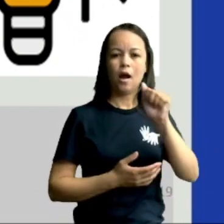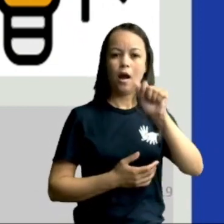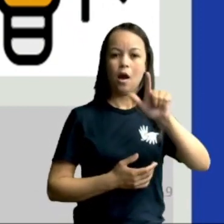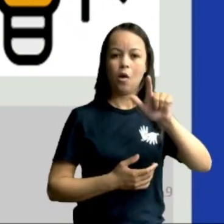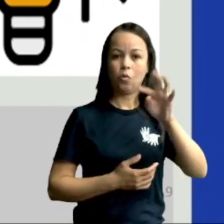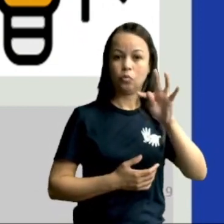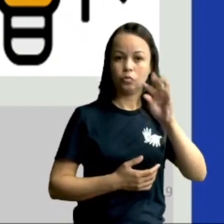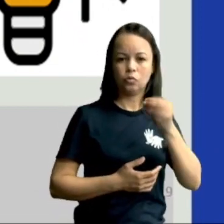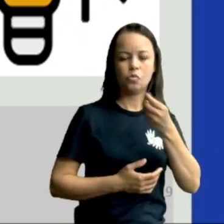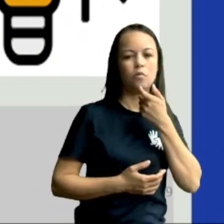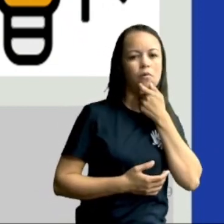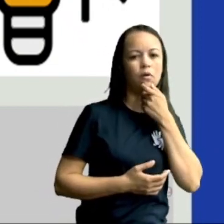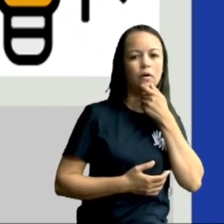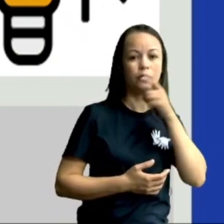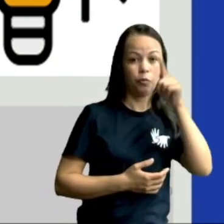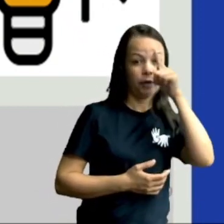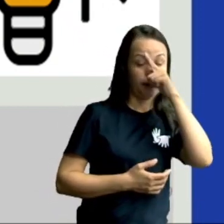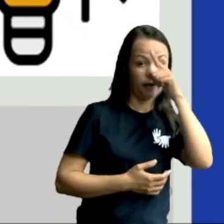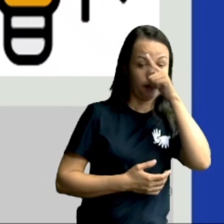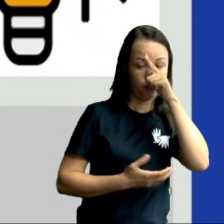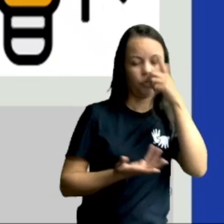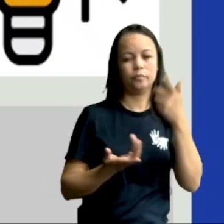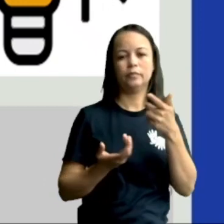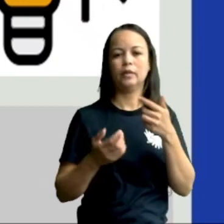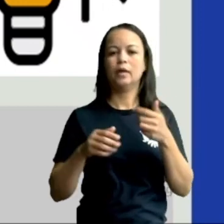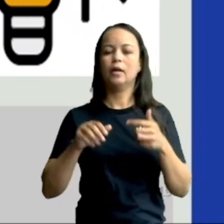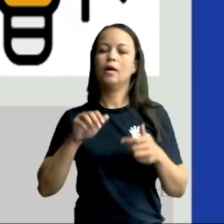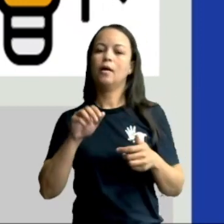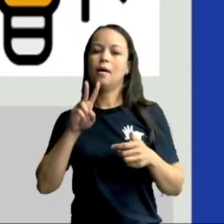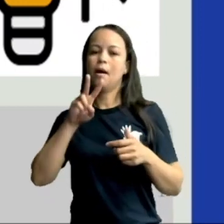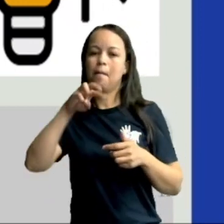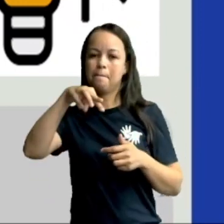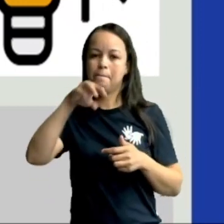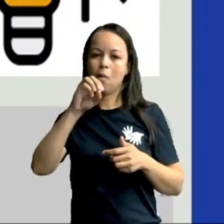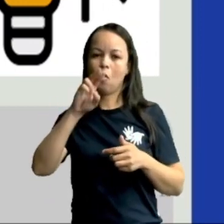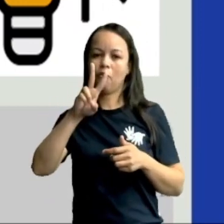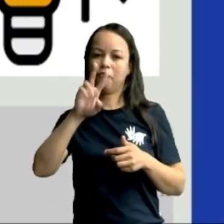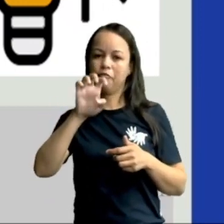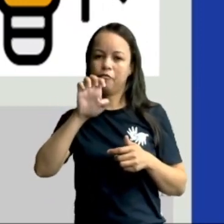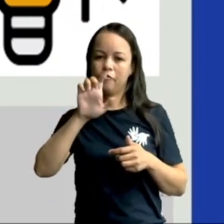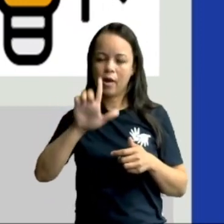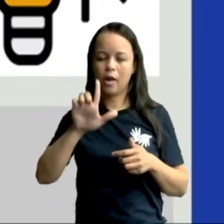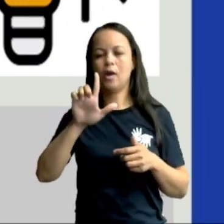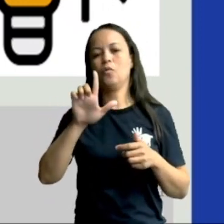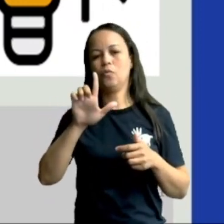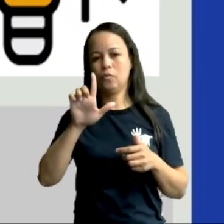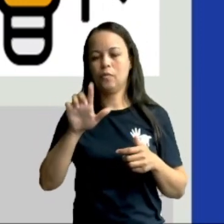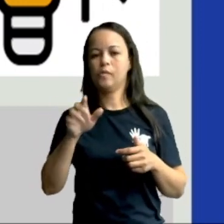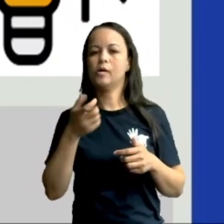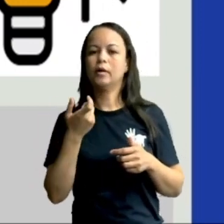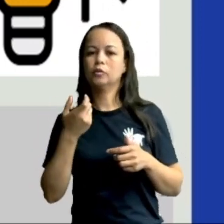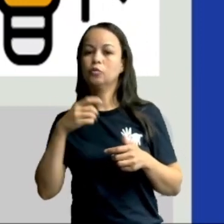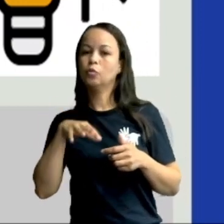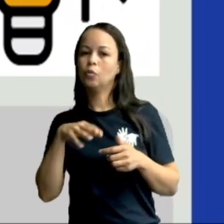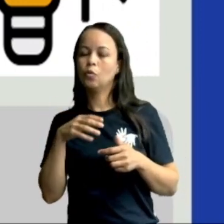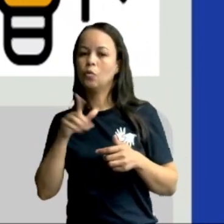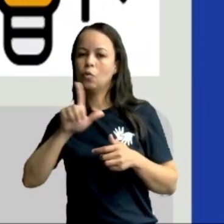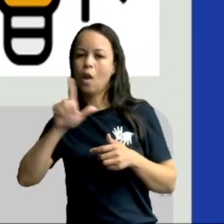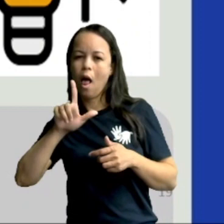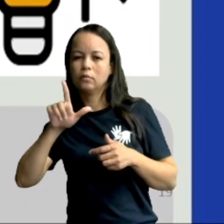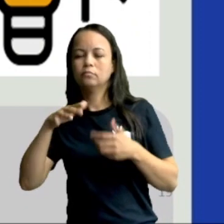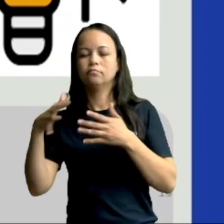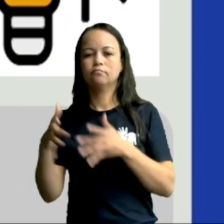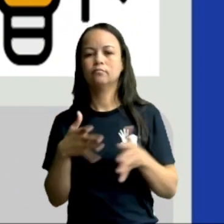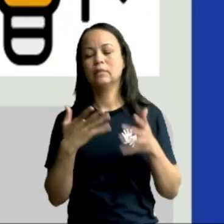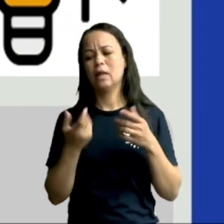juntamos dois, grego e latim, dois idiomas diferentes, formamos a palavra automóvel. Depois temos